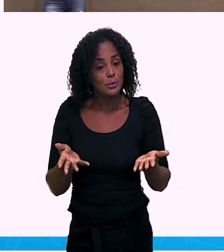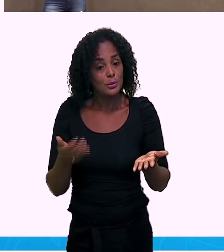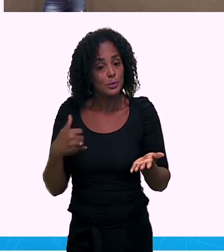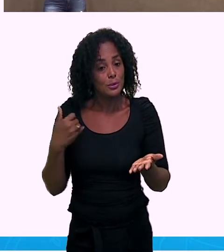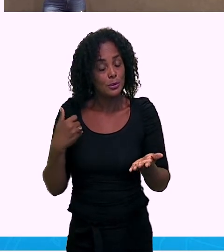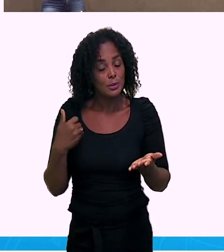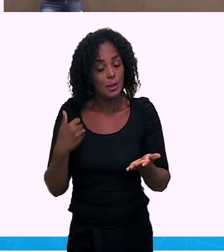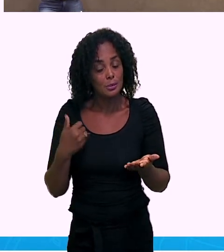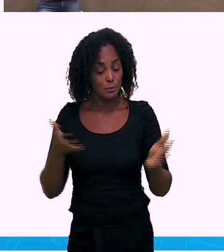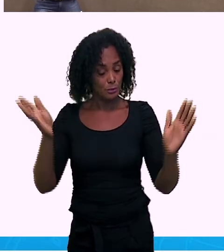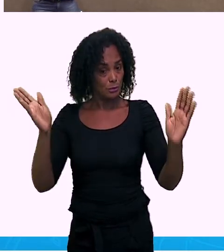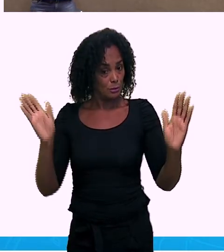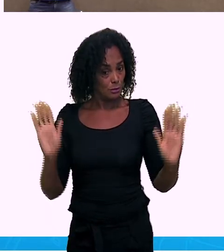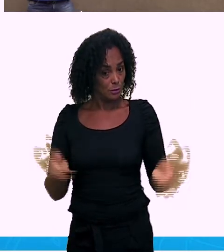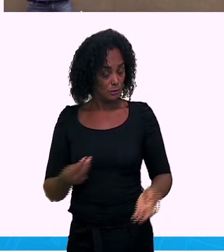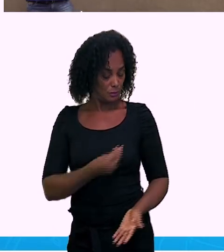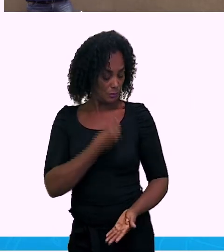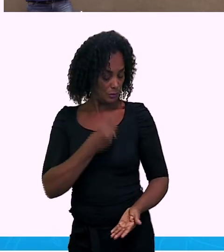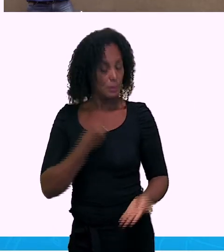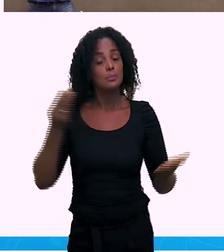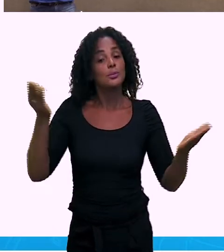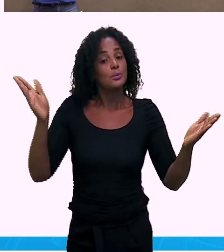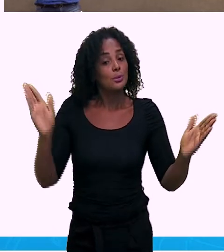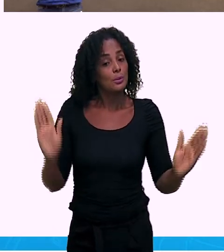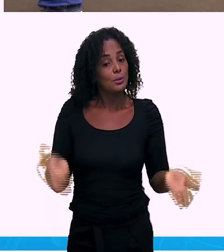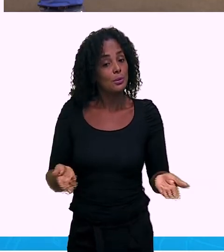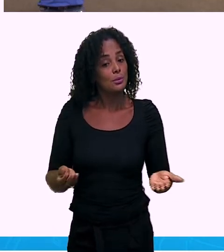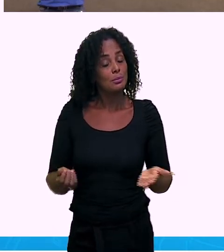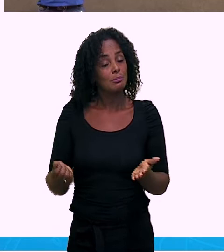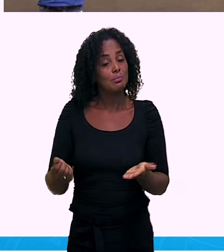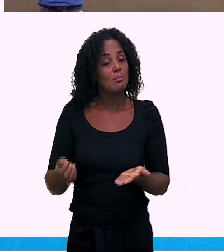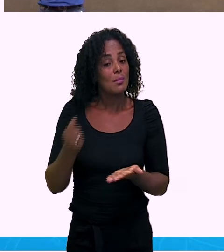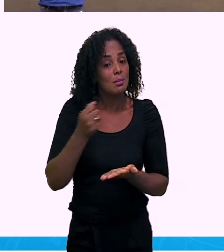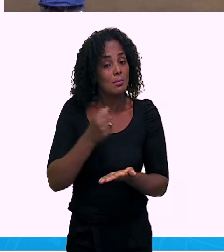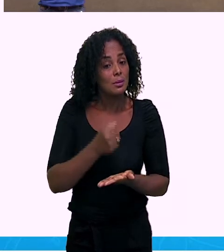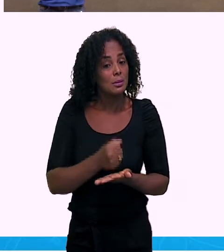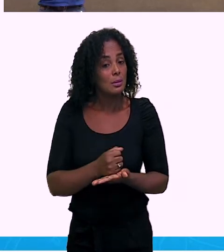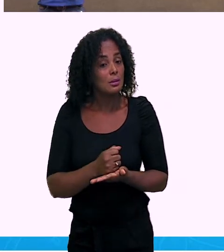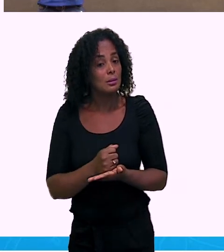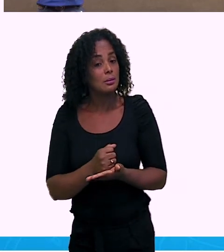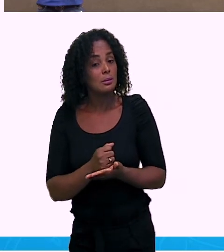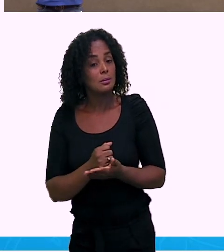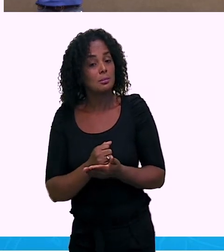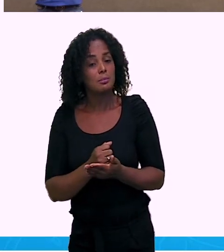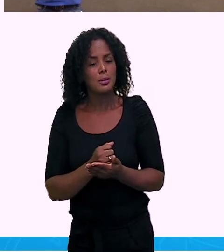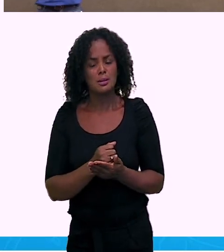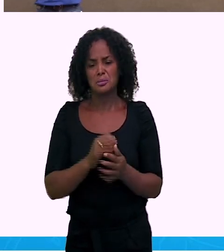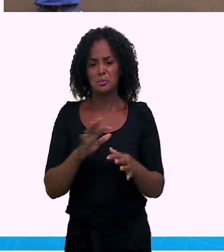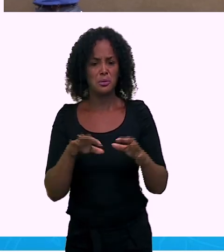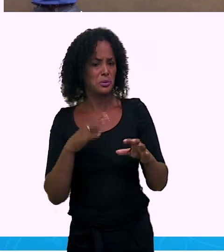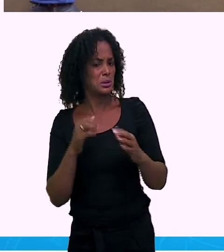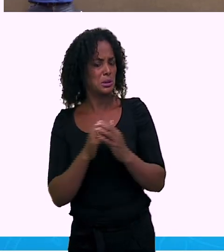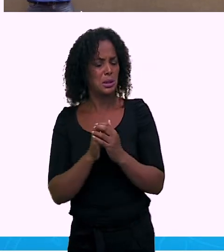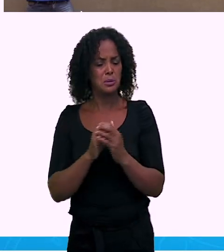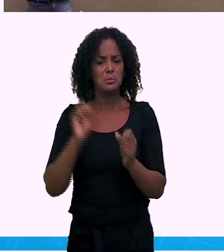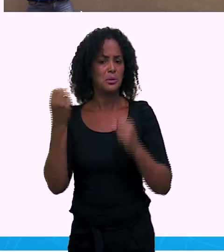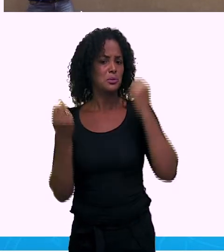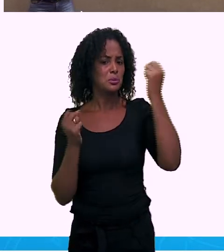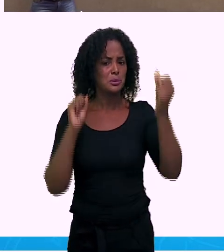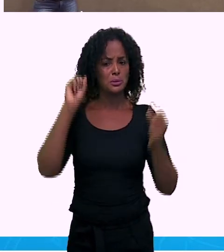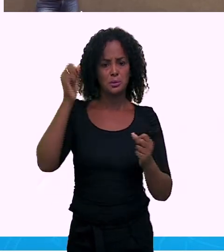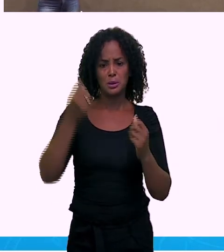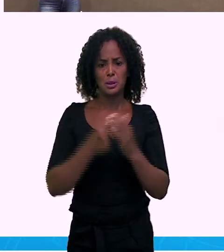hoje. A idade contemporânea, ela é marcada pela Revolução Industrial e Primeiras e Segunda Guerras